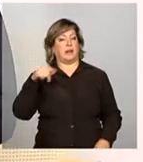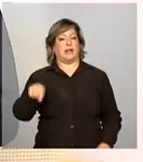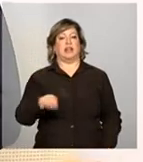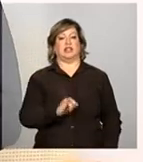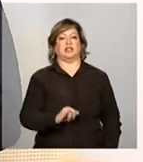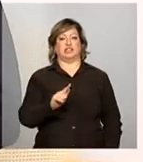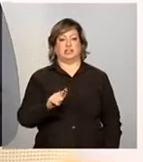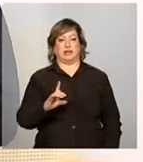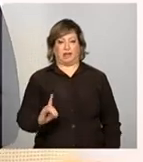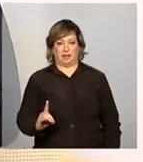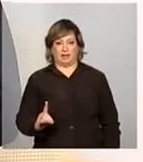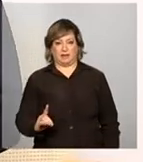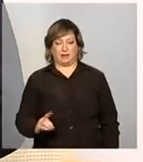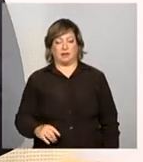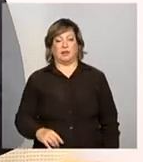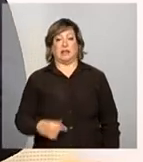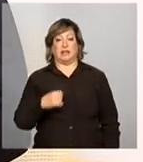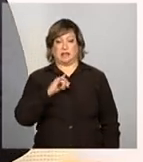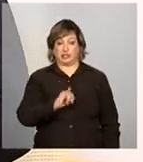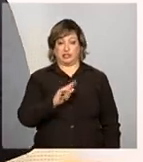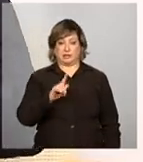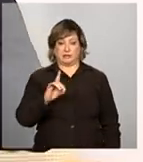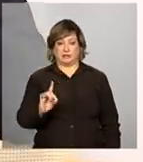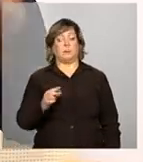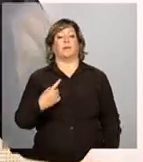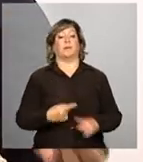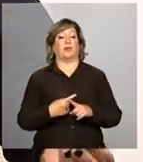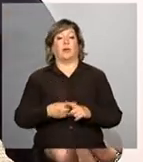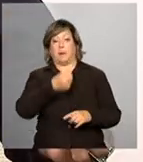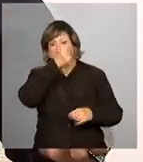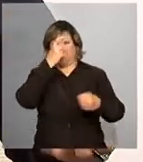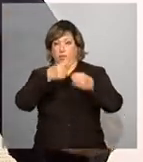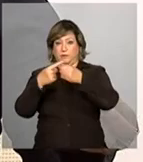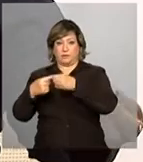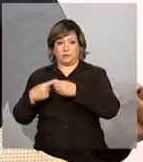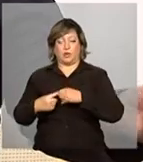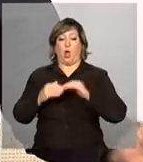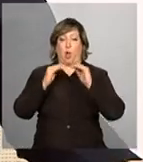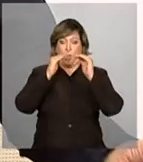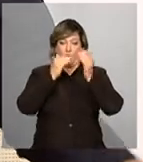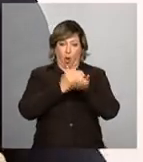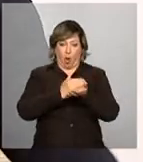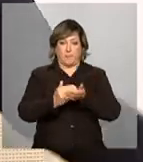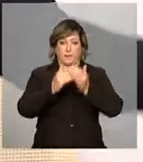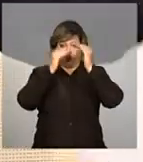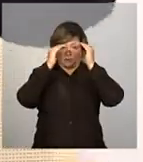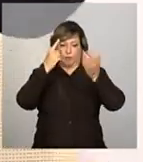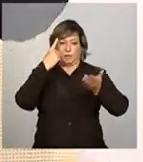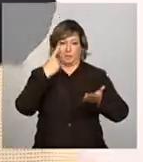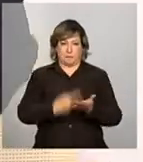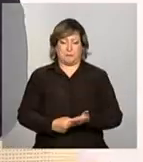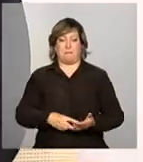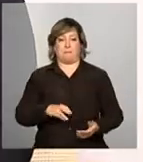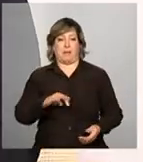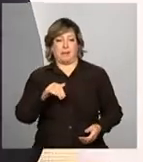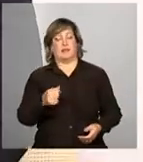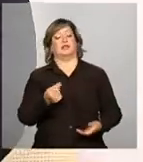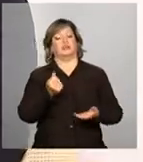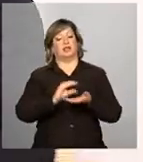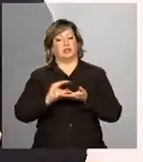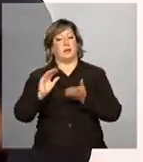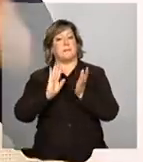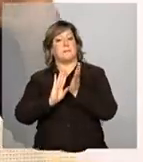a partir do momento que os municípios também eles começam a cumprir as metas pactuadas e se passaram a receber mais recursos